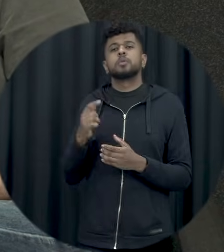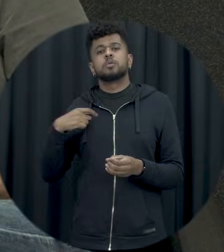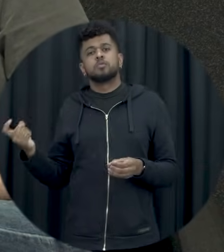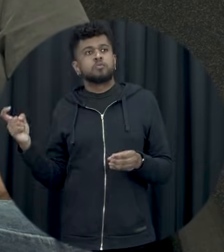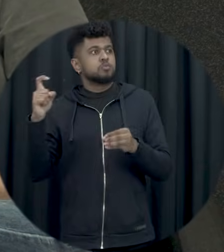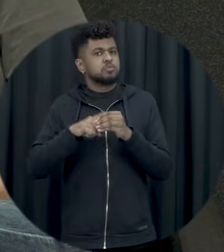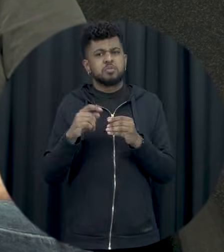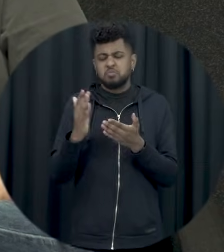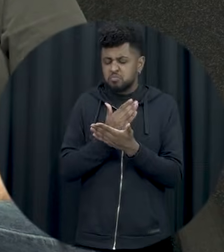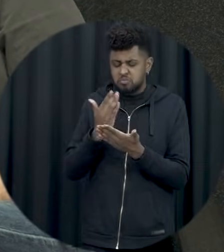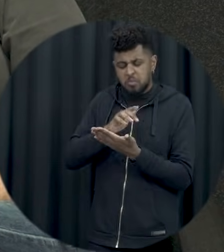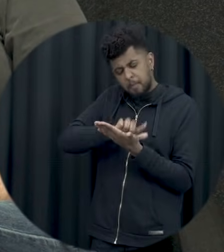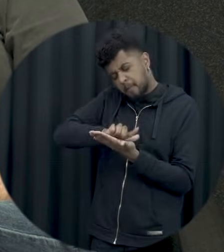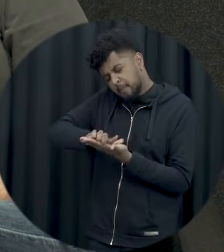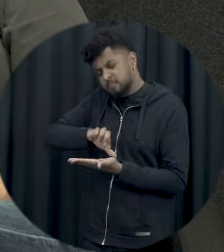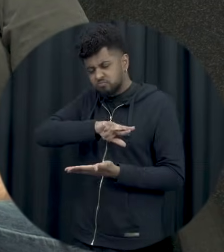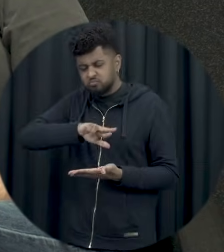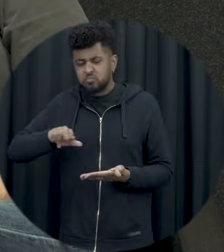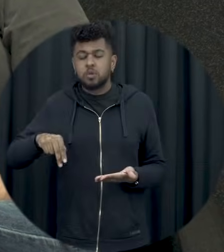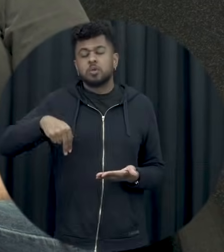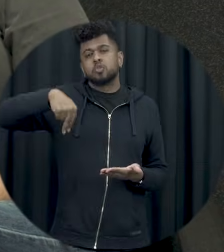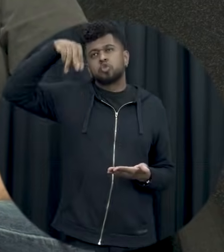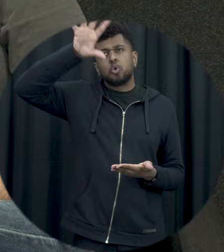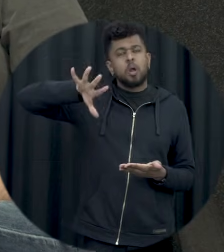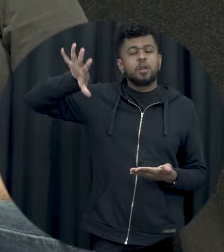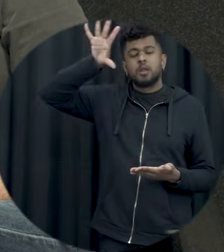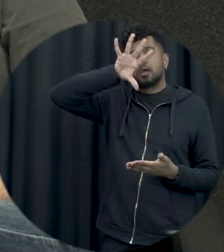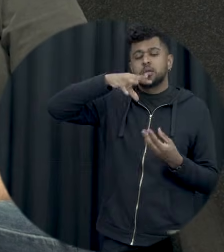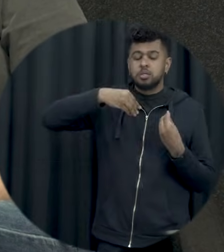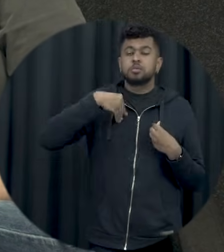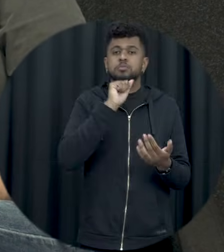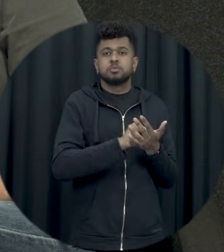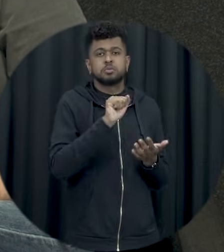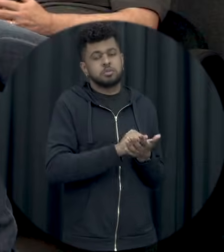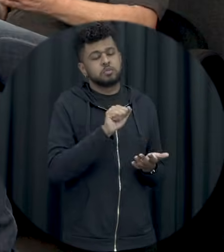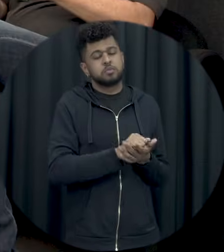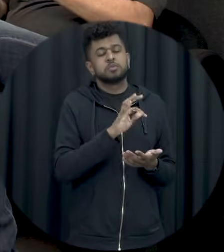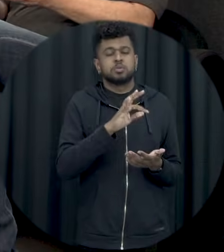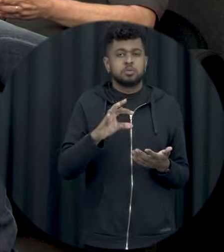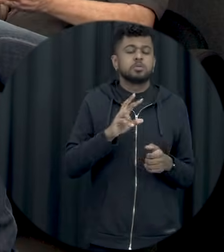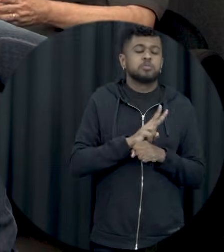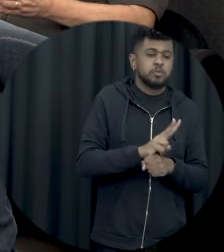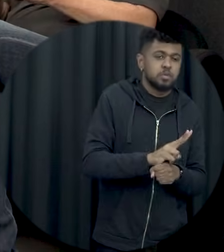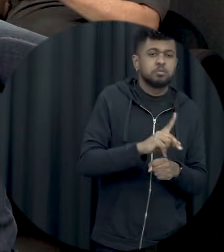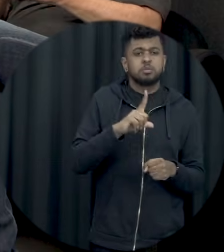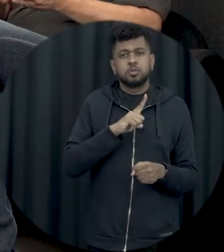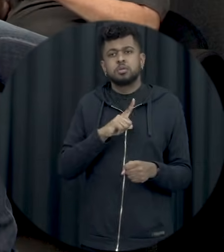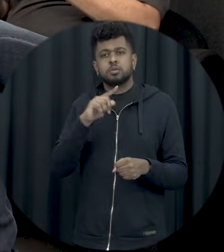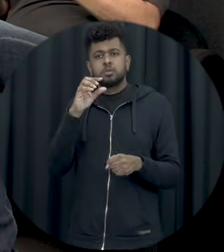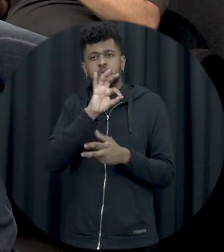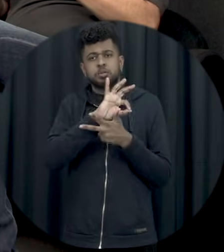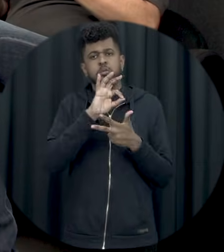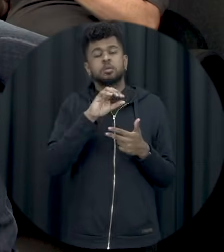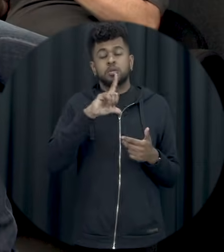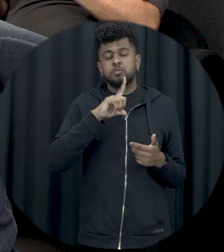de folhetos e mais folhetos no Nordeste e acabei escrevendo esse TCC, defendendo. E então terminei em 84 como